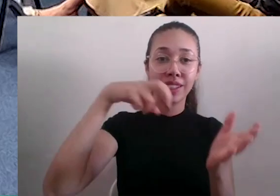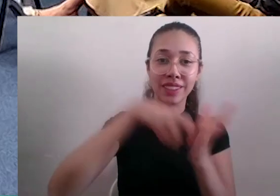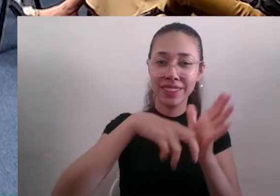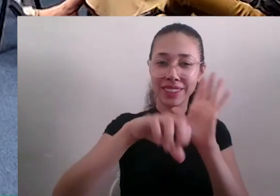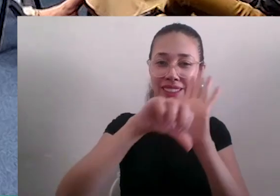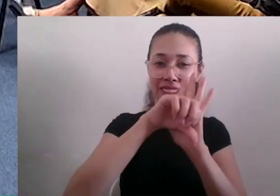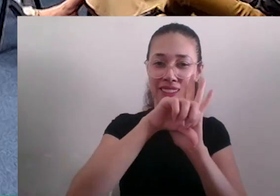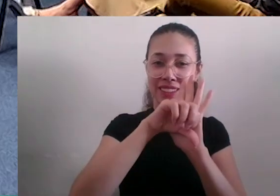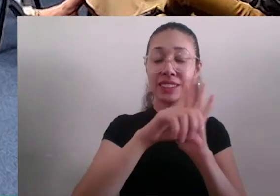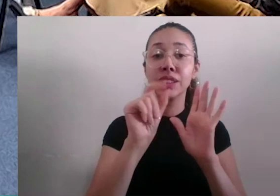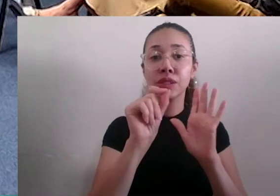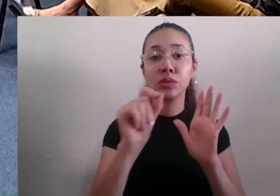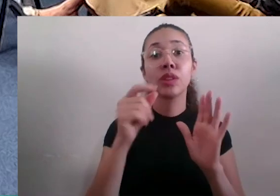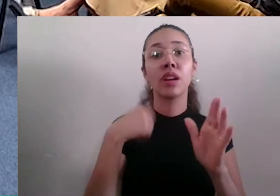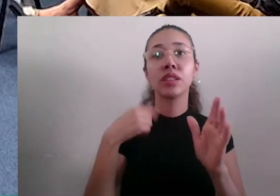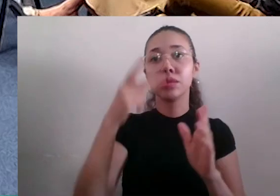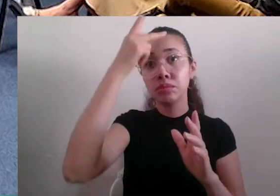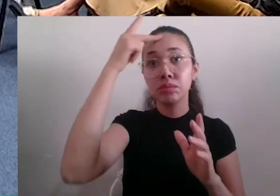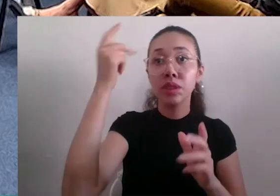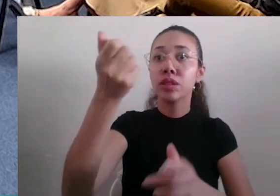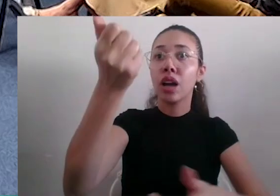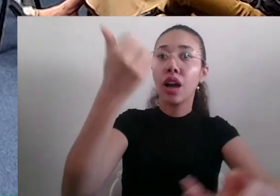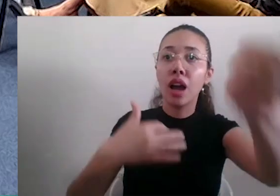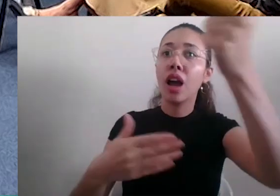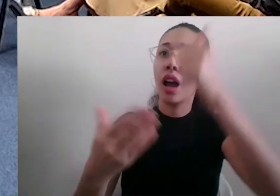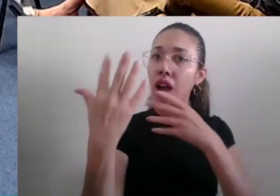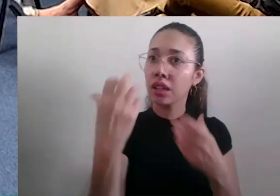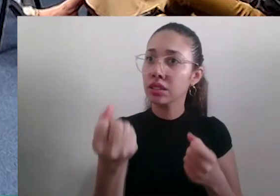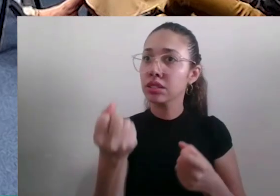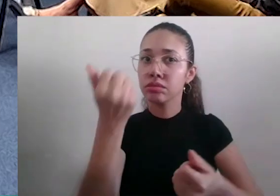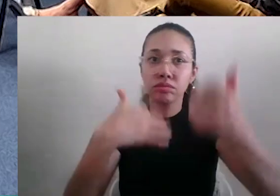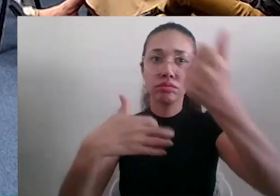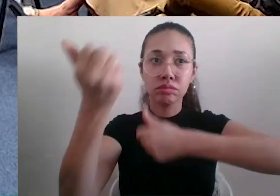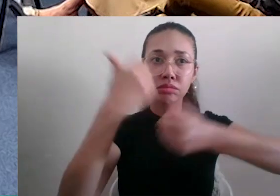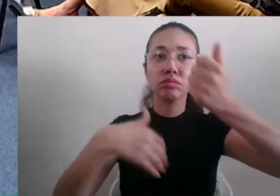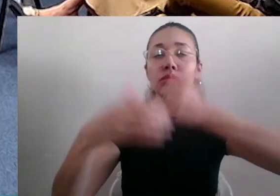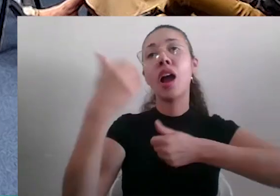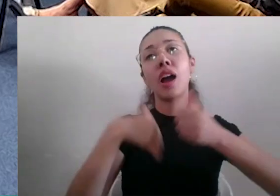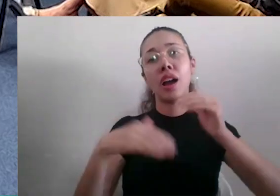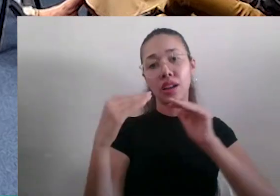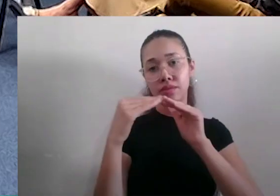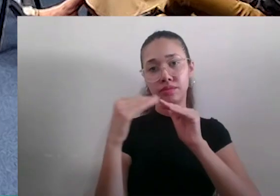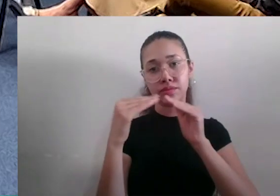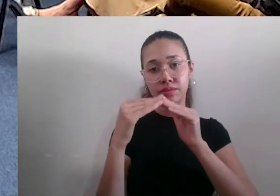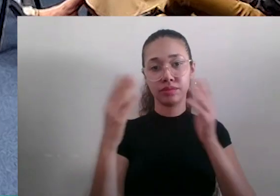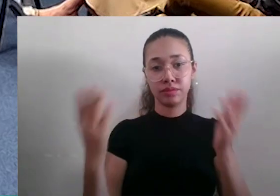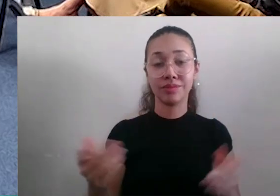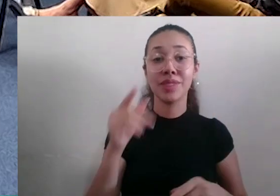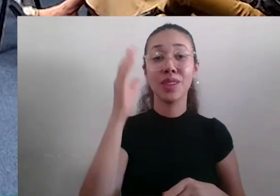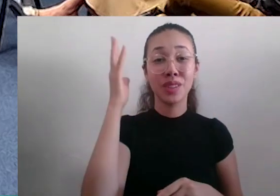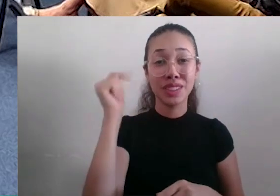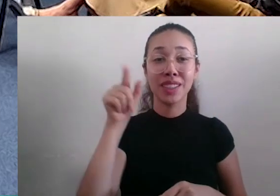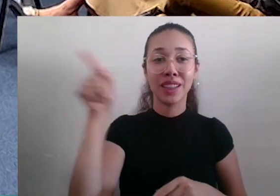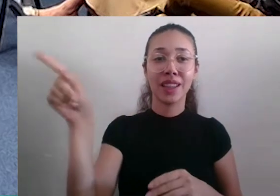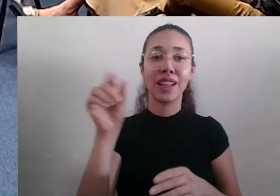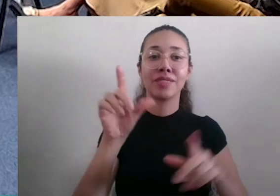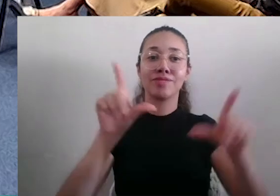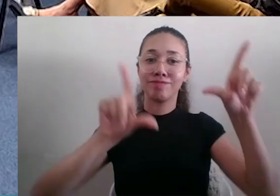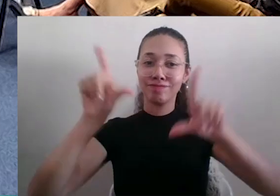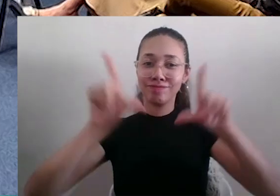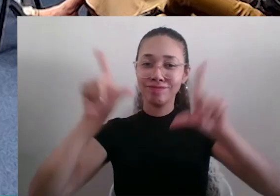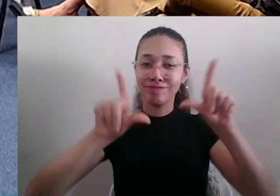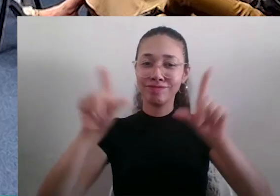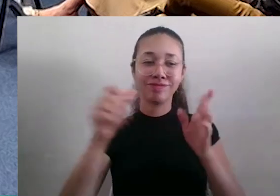concordaram em contar suas histórias né e eu acho que a imprensa pode ter um papel positivo e um papel nocivo muito muito muito